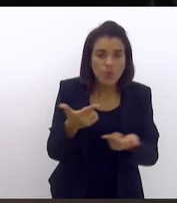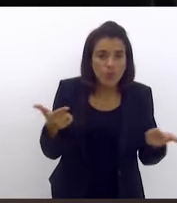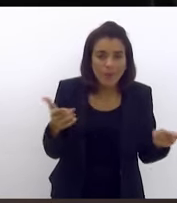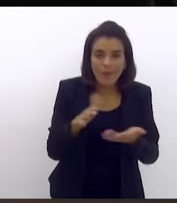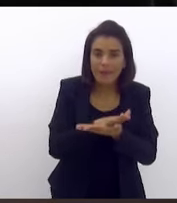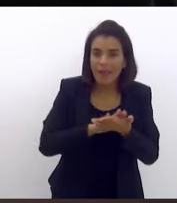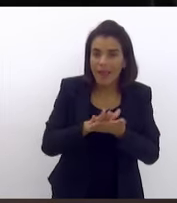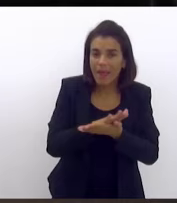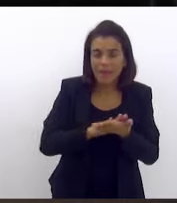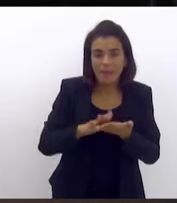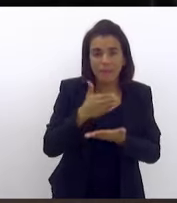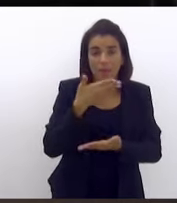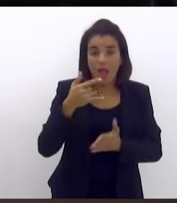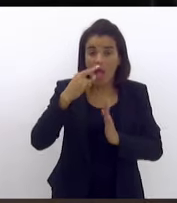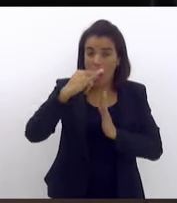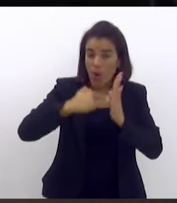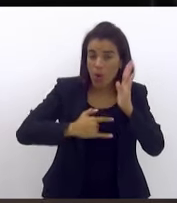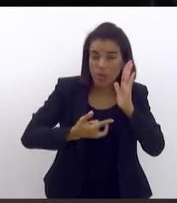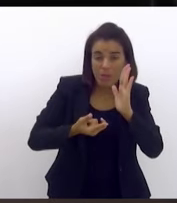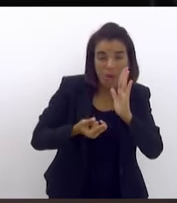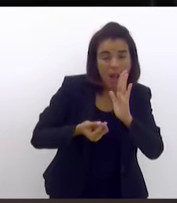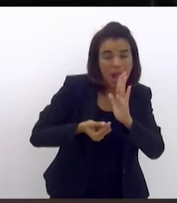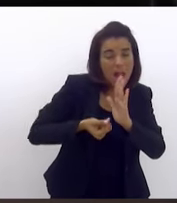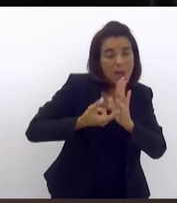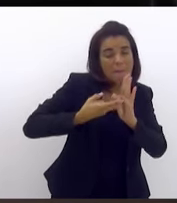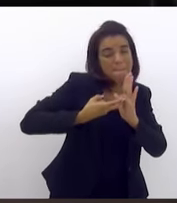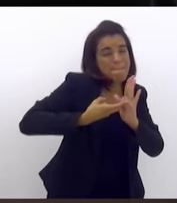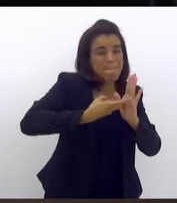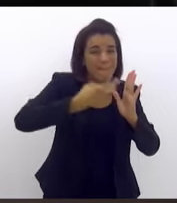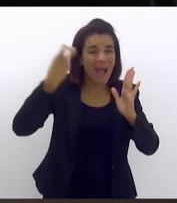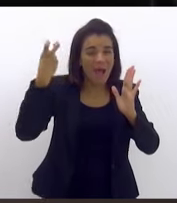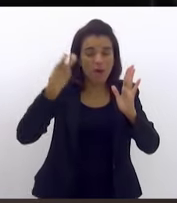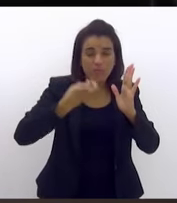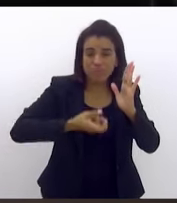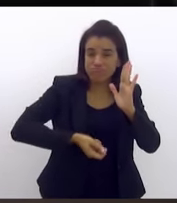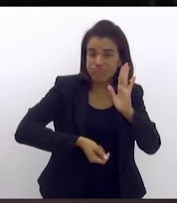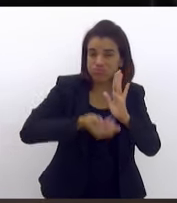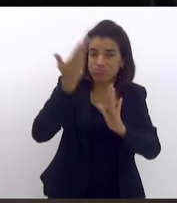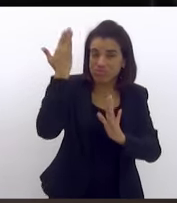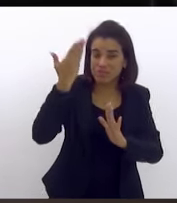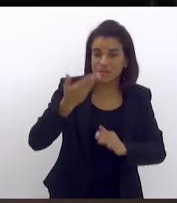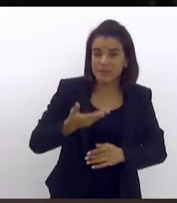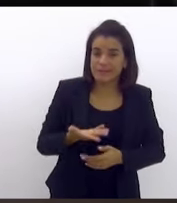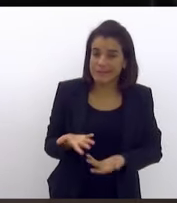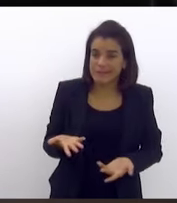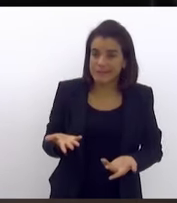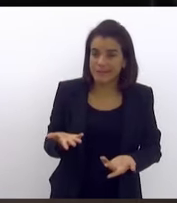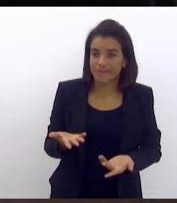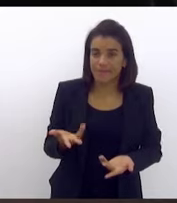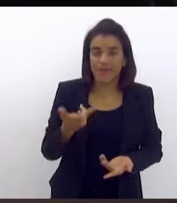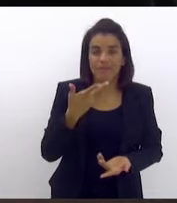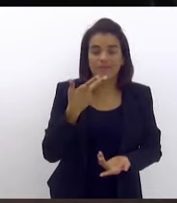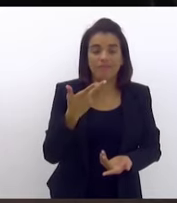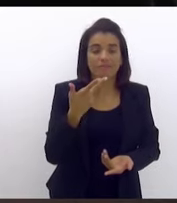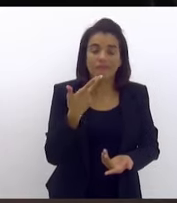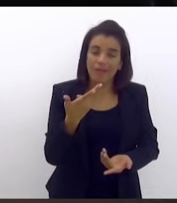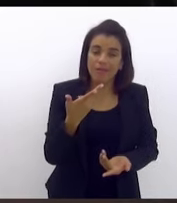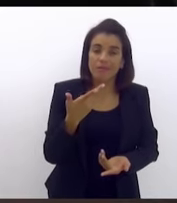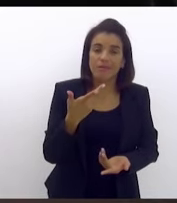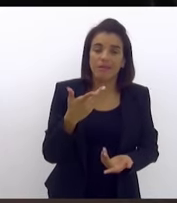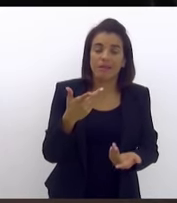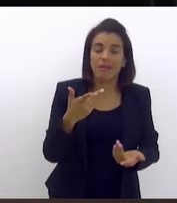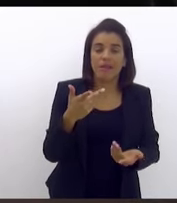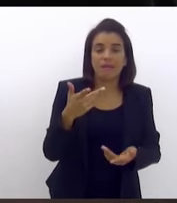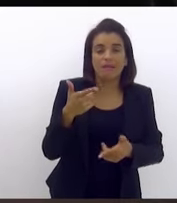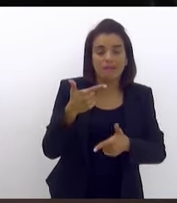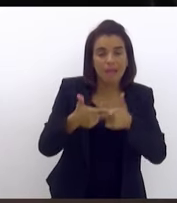nada. As contas estão vindo alta. O deputado Dionísio Lins se lamentou, se vai fazer um projeto de lei para impedir da troca